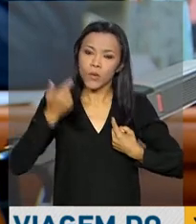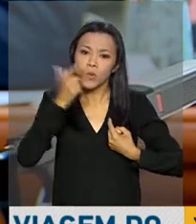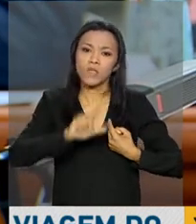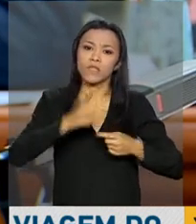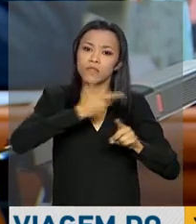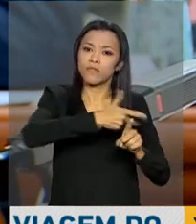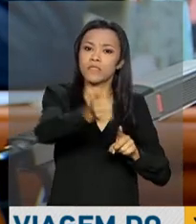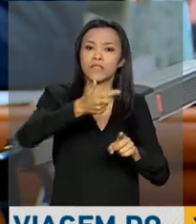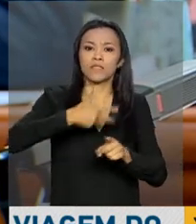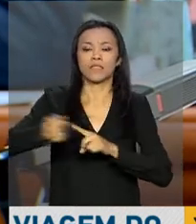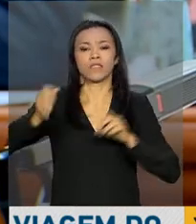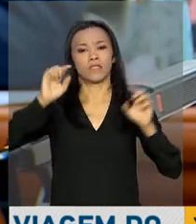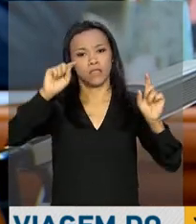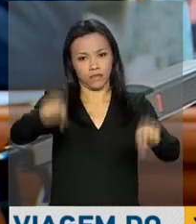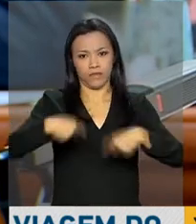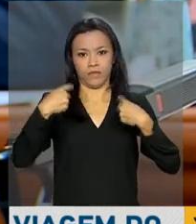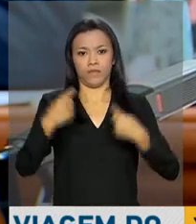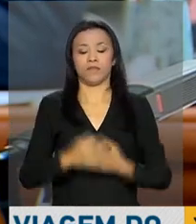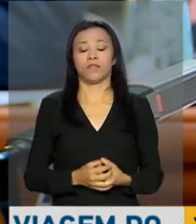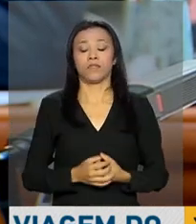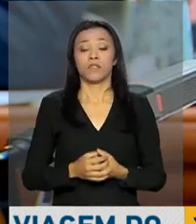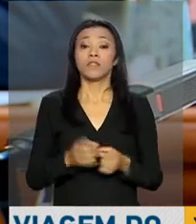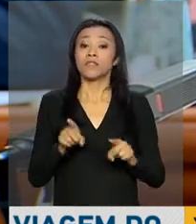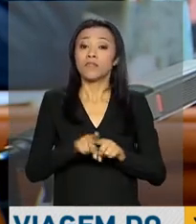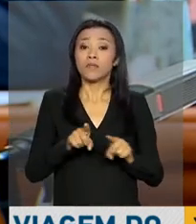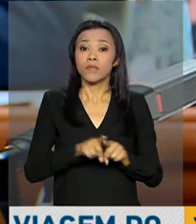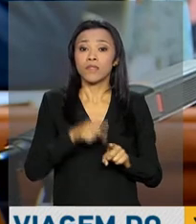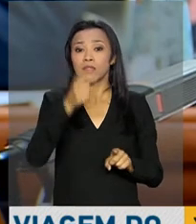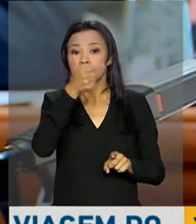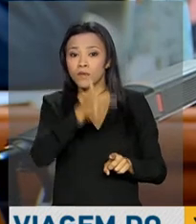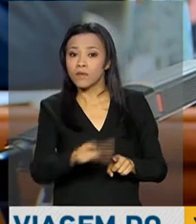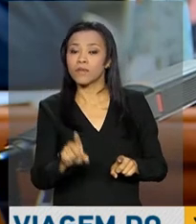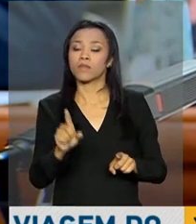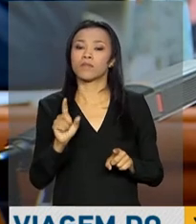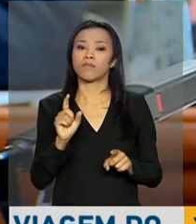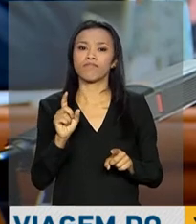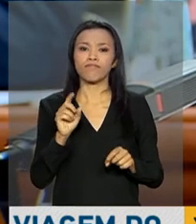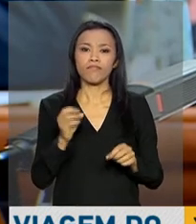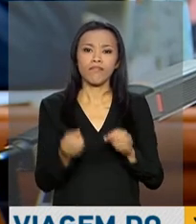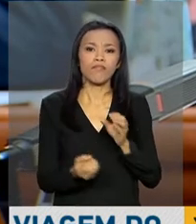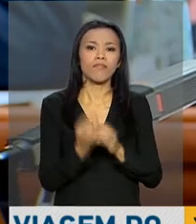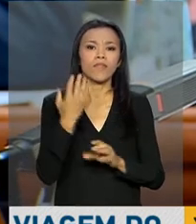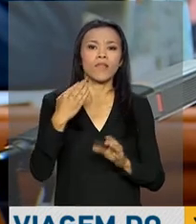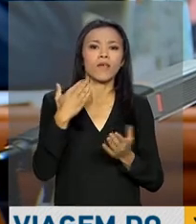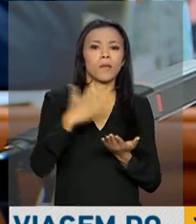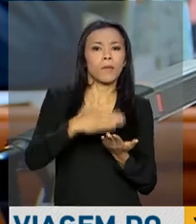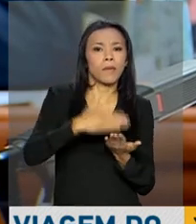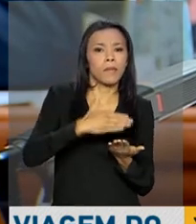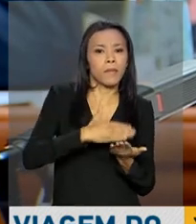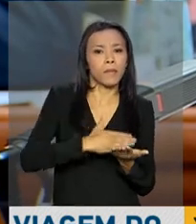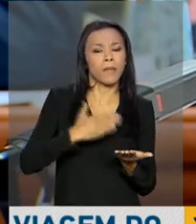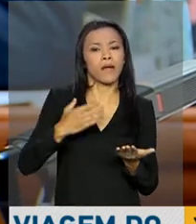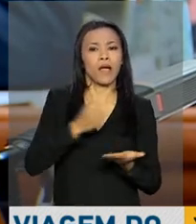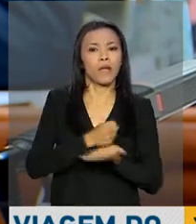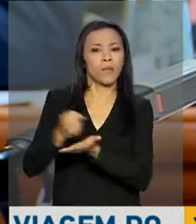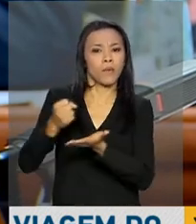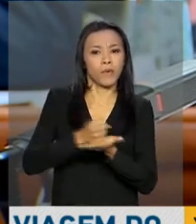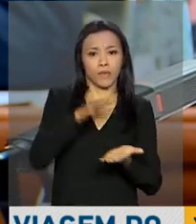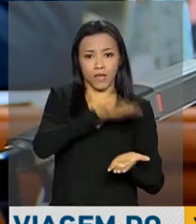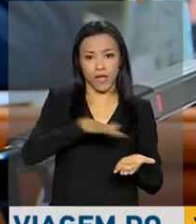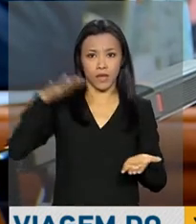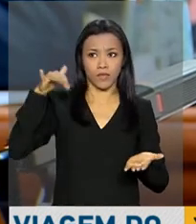fronteiras. Propusemos ainda o estabelecimento de cooperação em transporte aéreo.